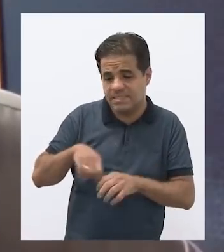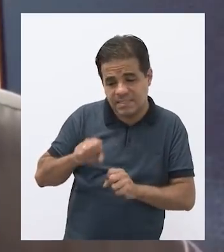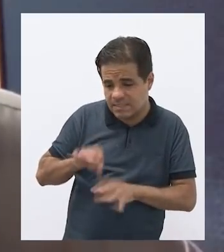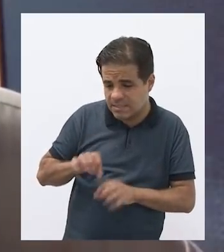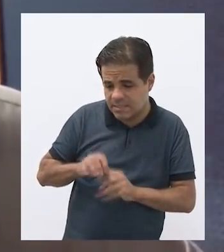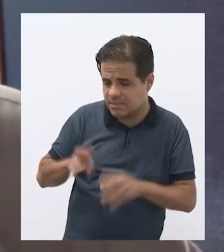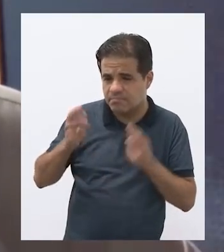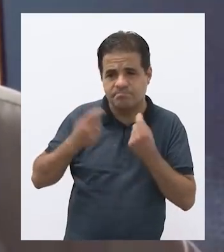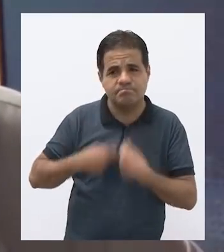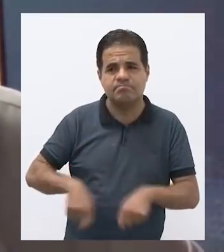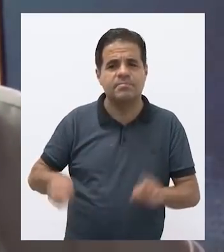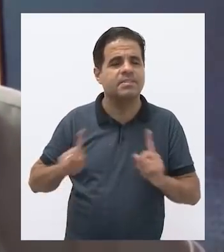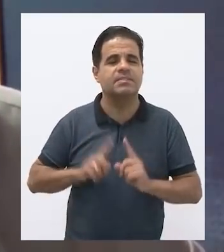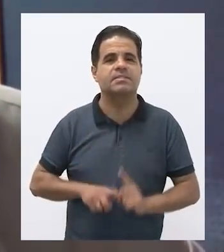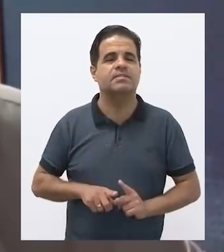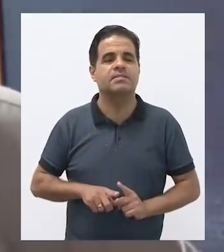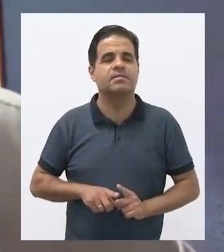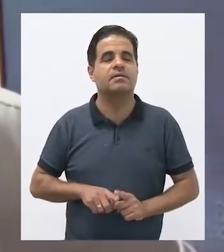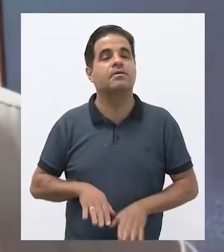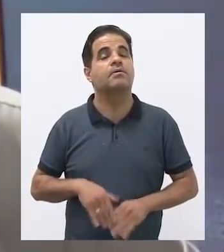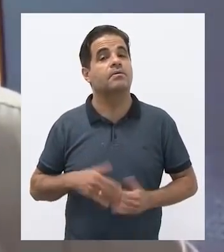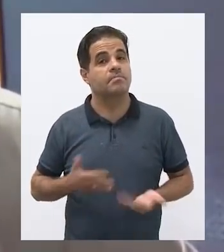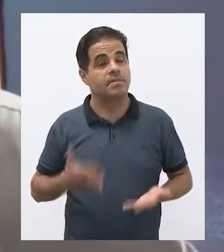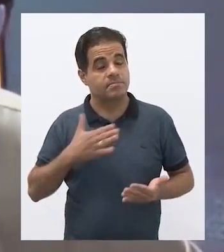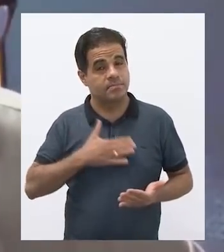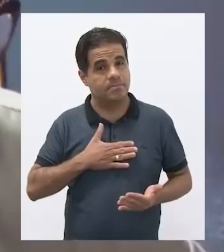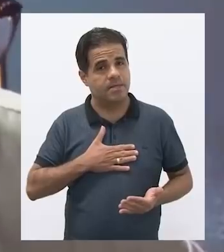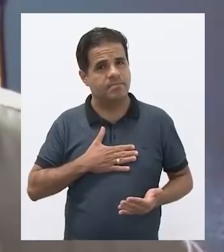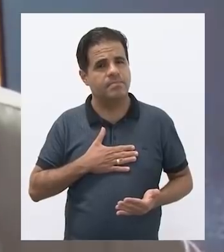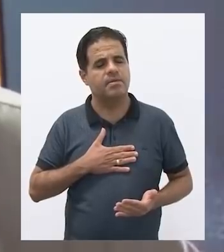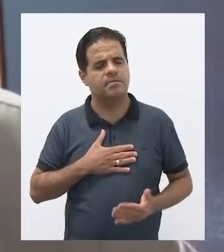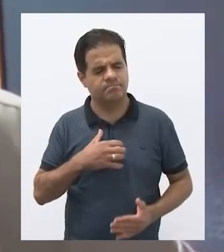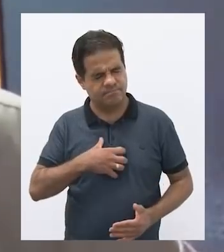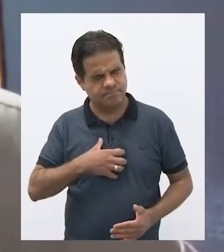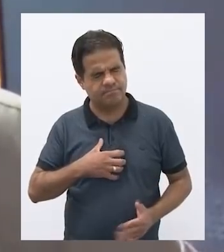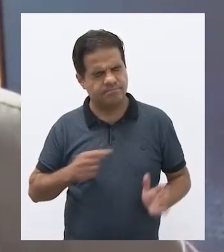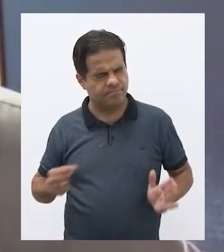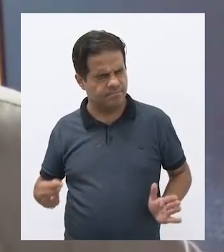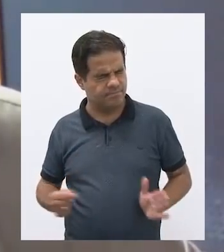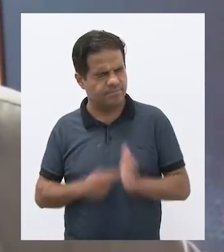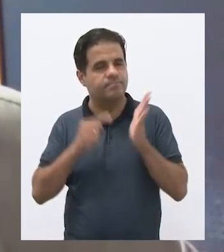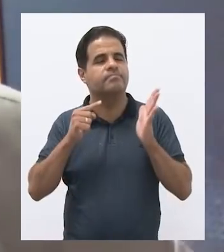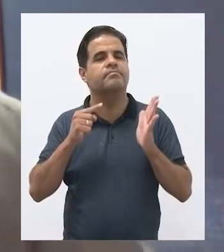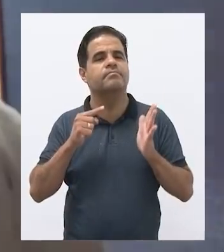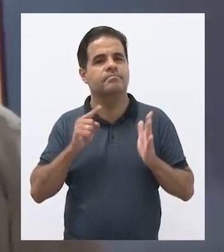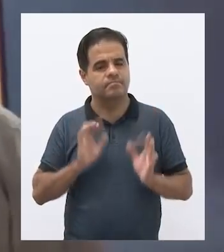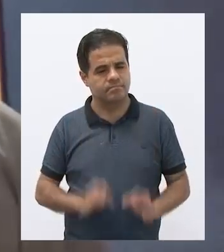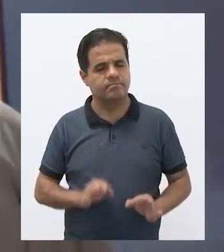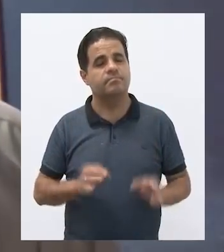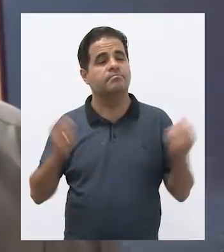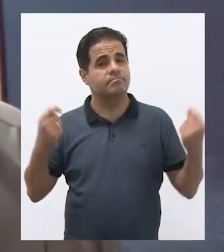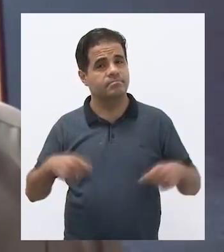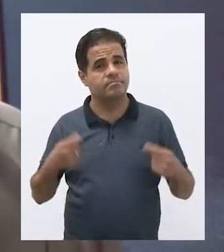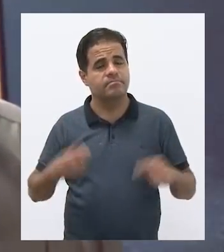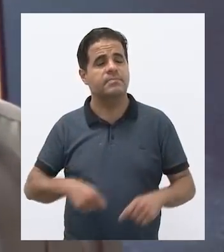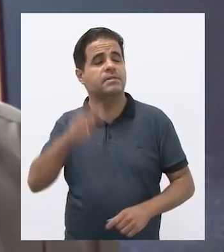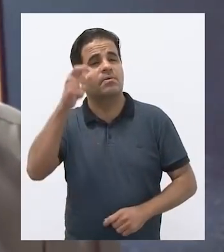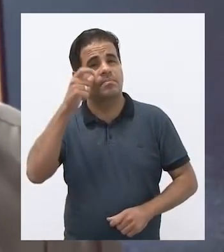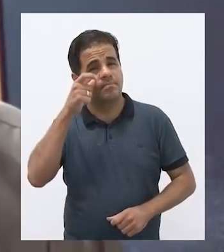isso. Mas, e aí para mim esse é o grande ponto que precisa ser